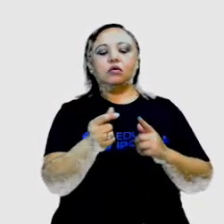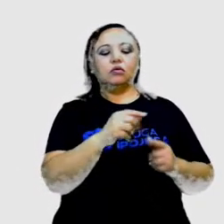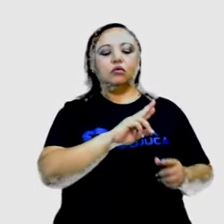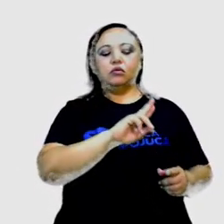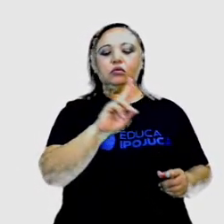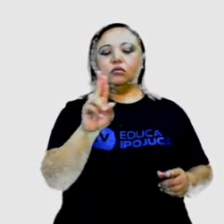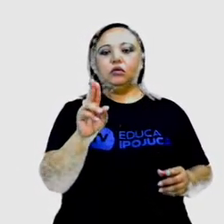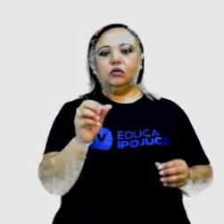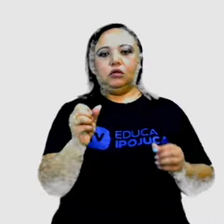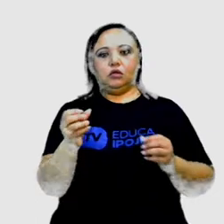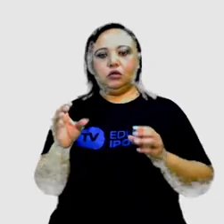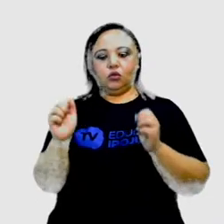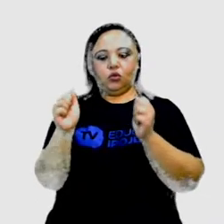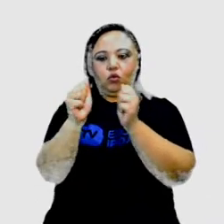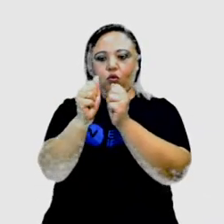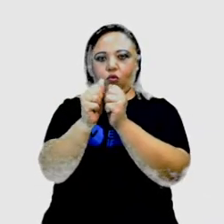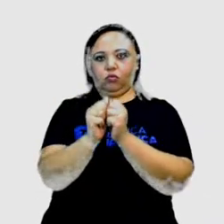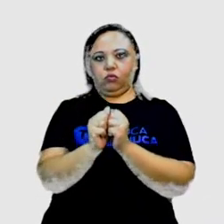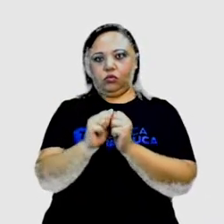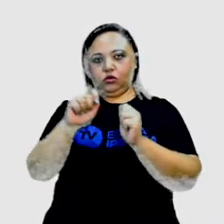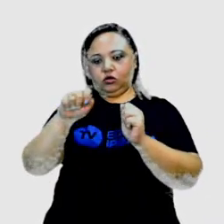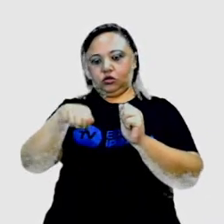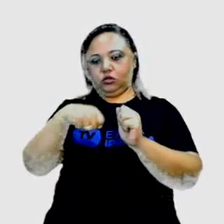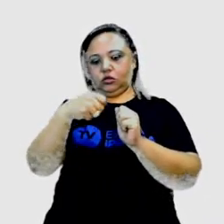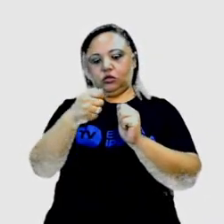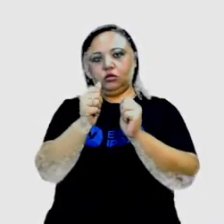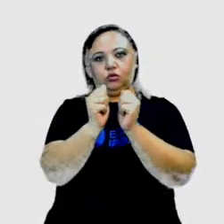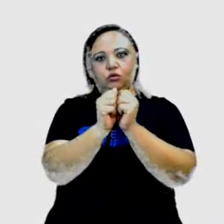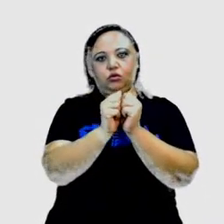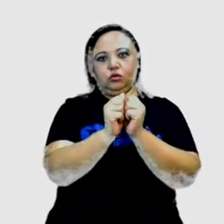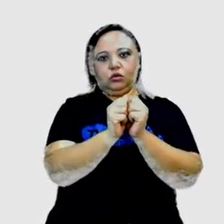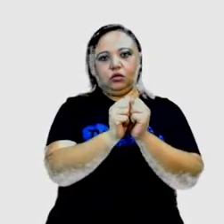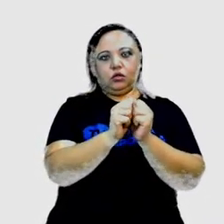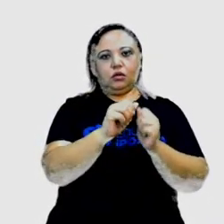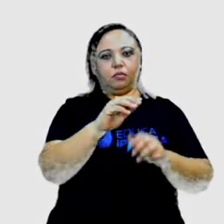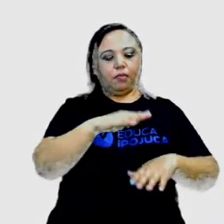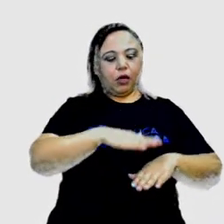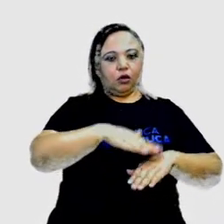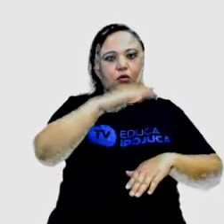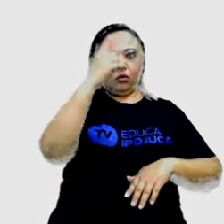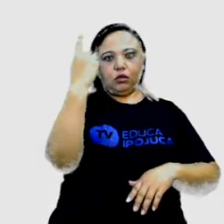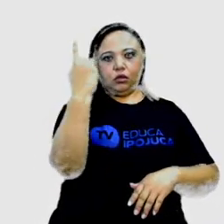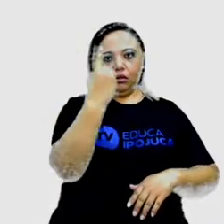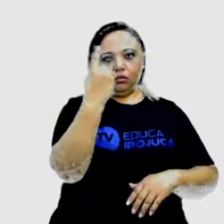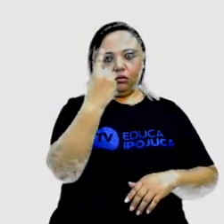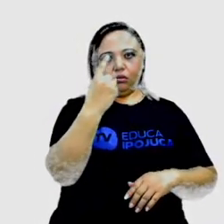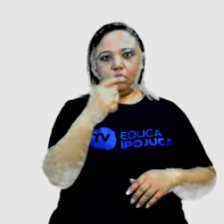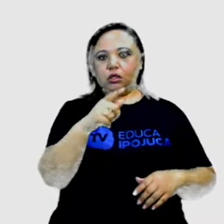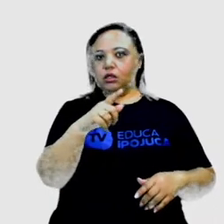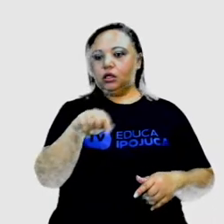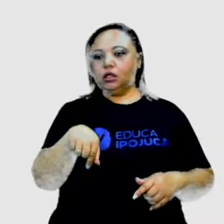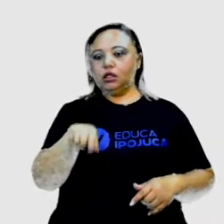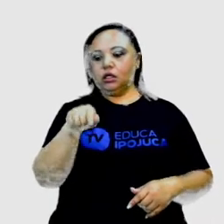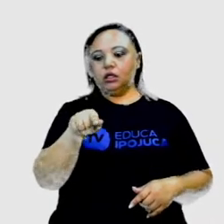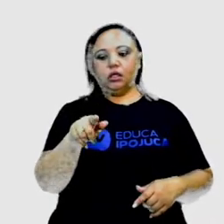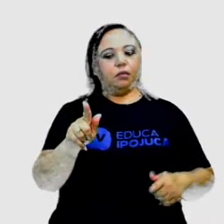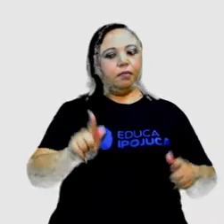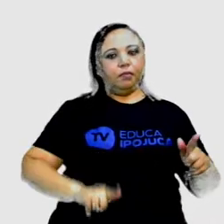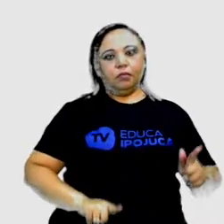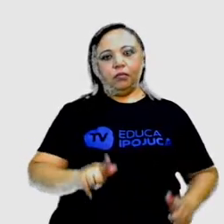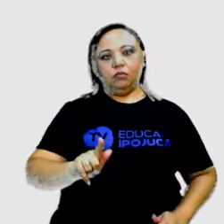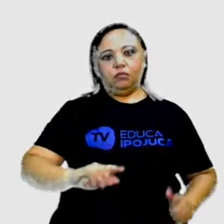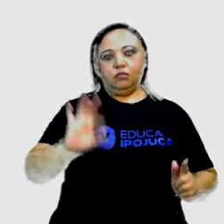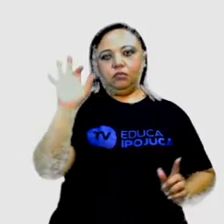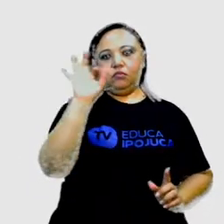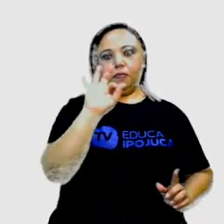os números que são maiores que 1 e que não são primos. Haja visto que podem ser escritos como sendo